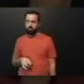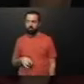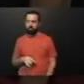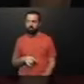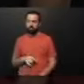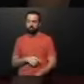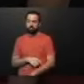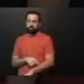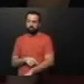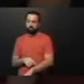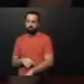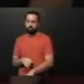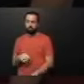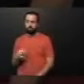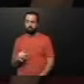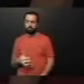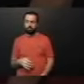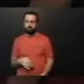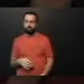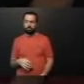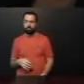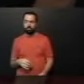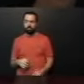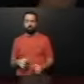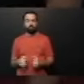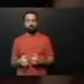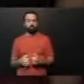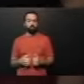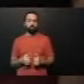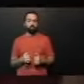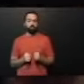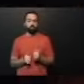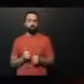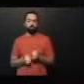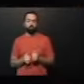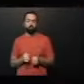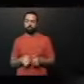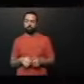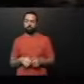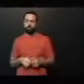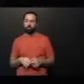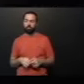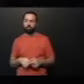cicatriz, som de S, mas escrita com Z.